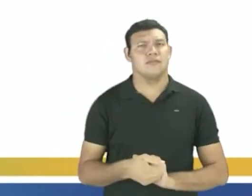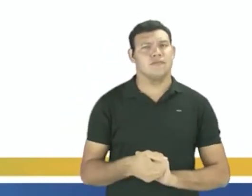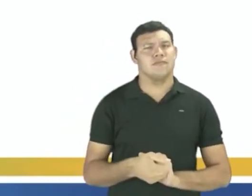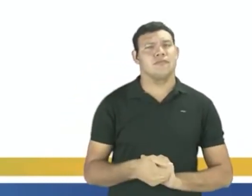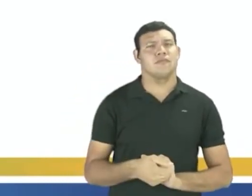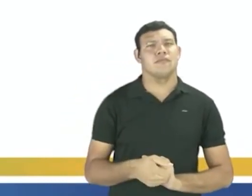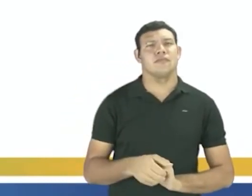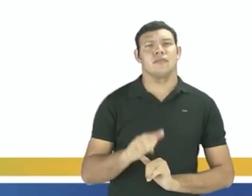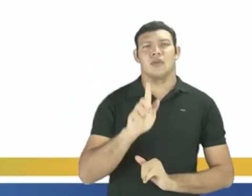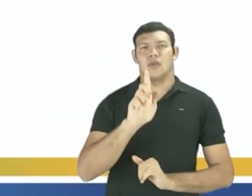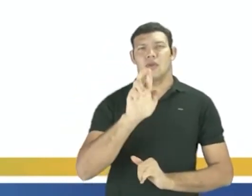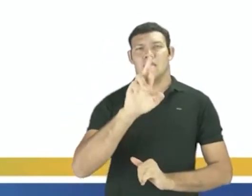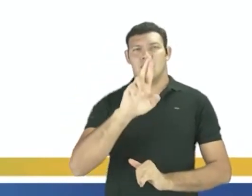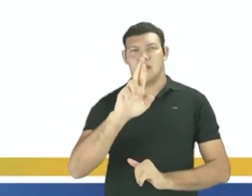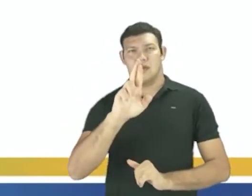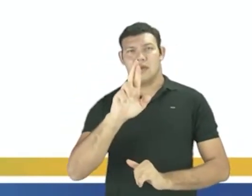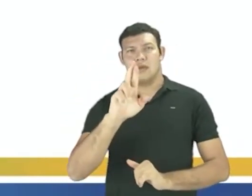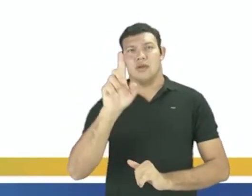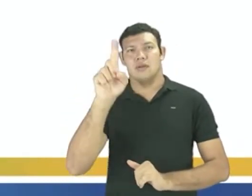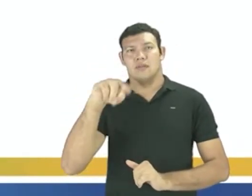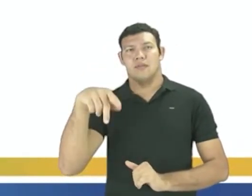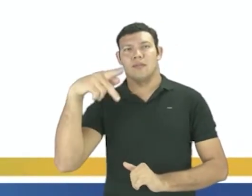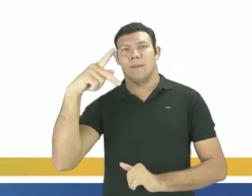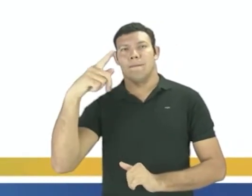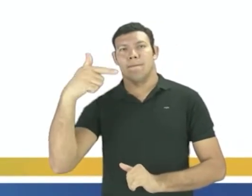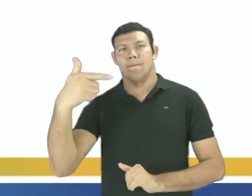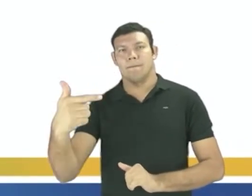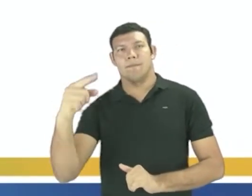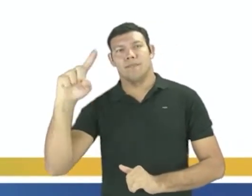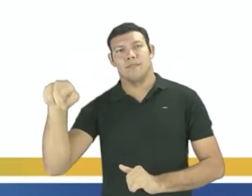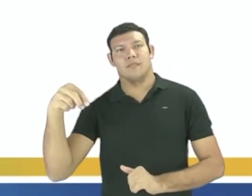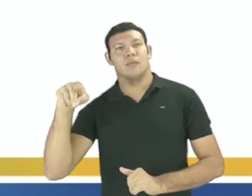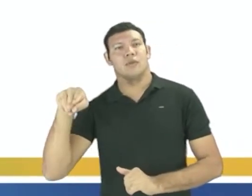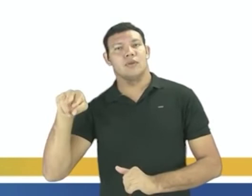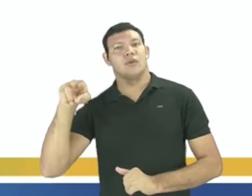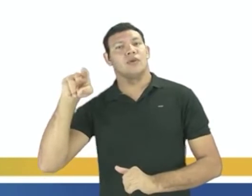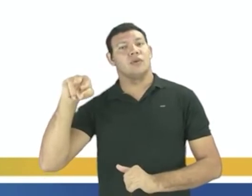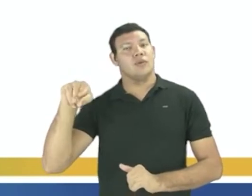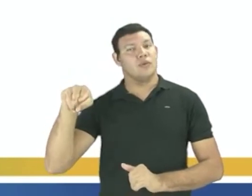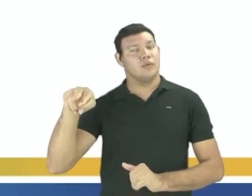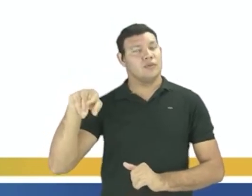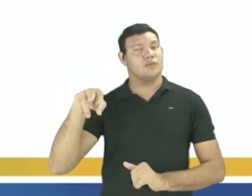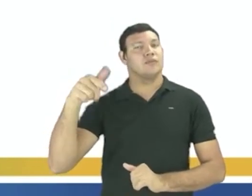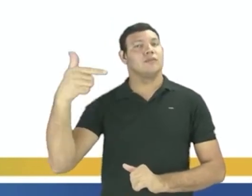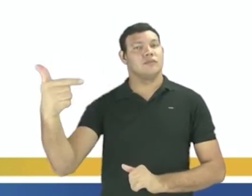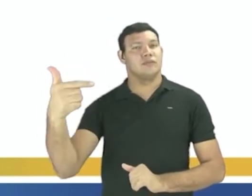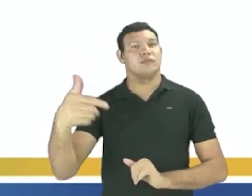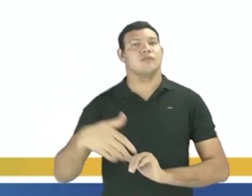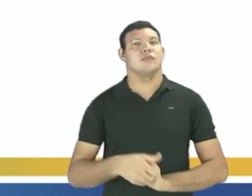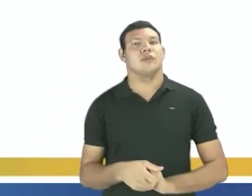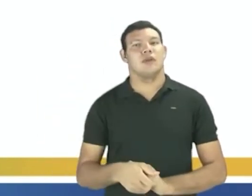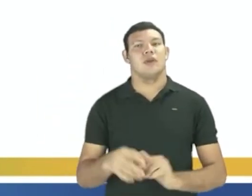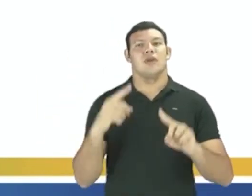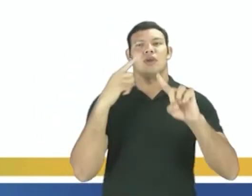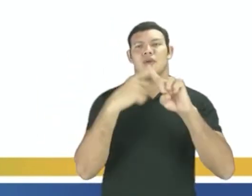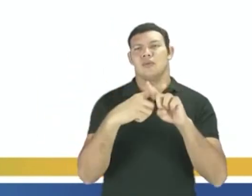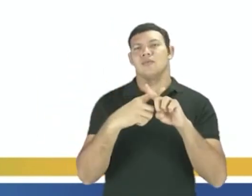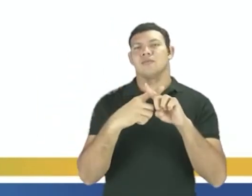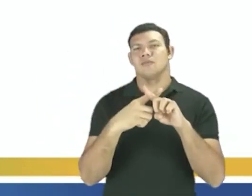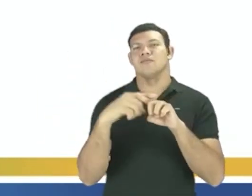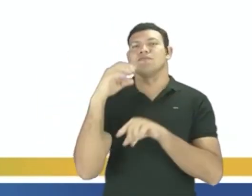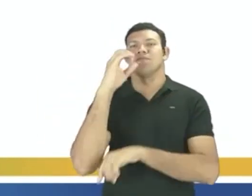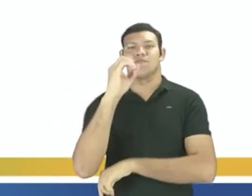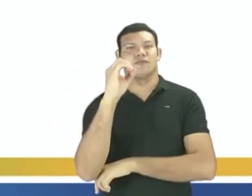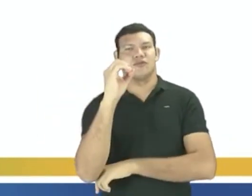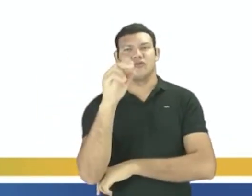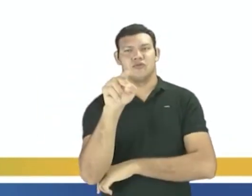aparente aí, nesse polinômio, o grau 3. Mas todo número que for multiplicado por zero é